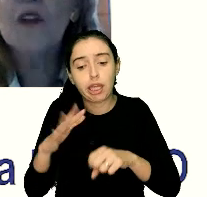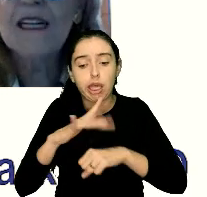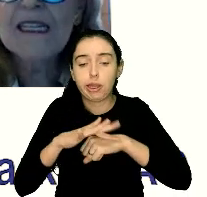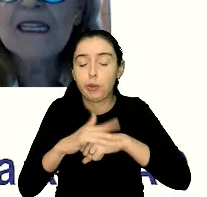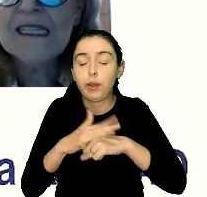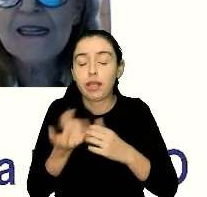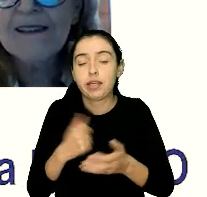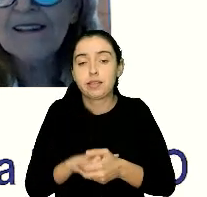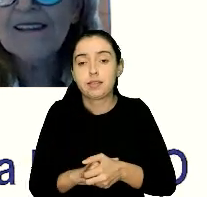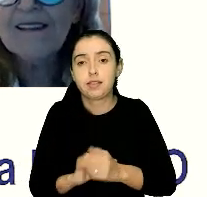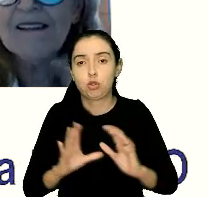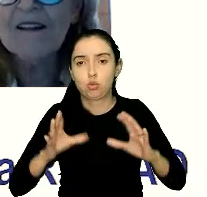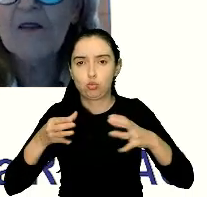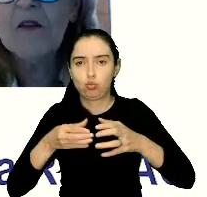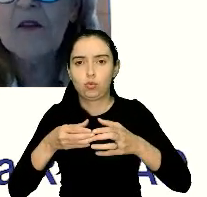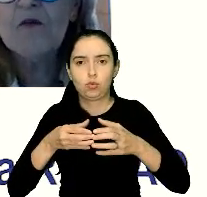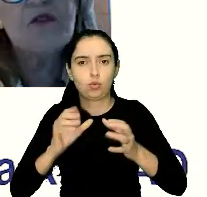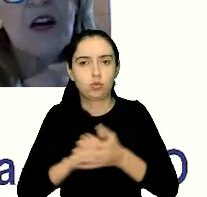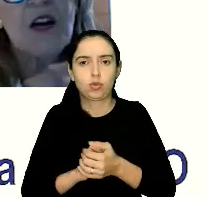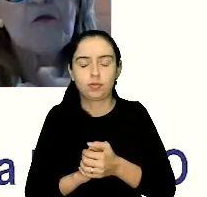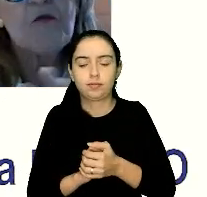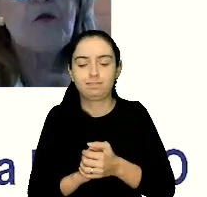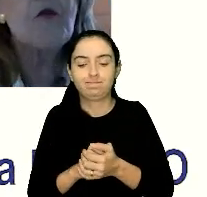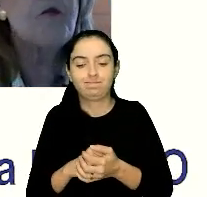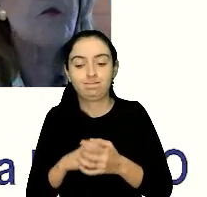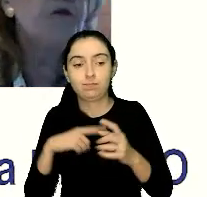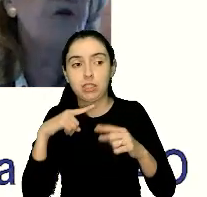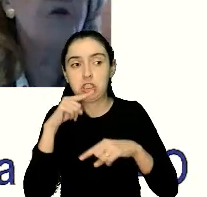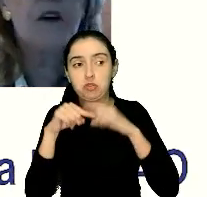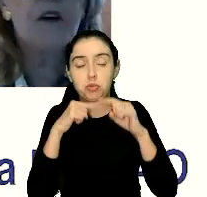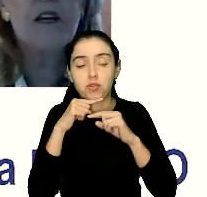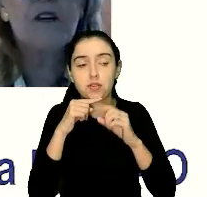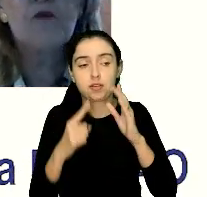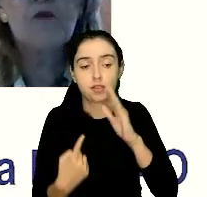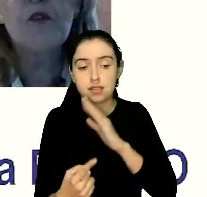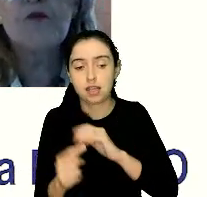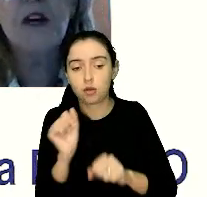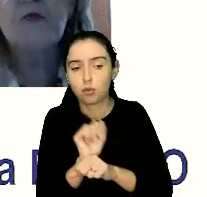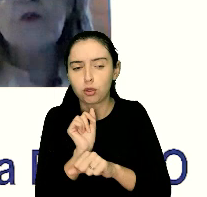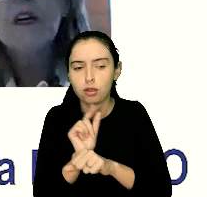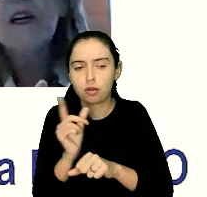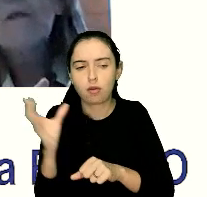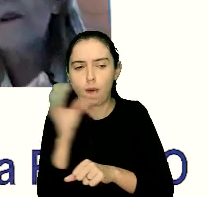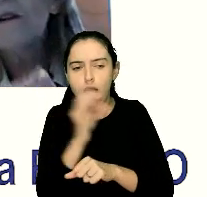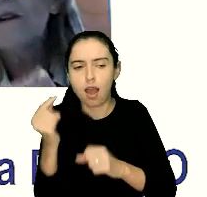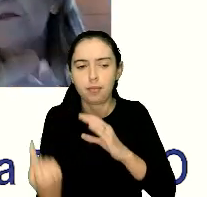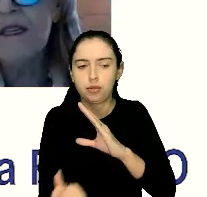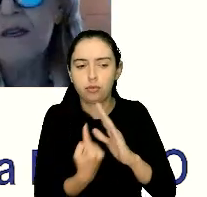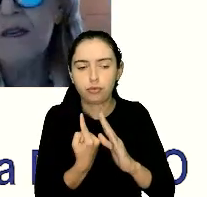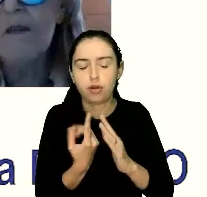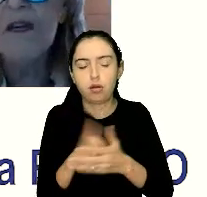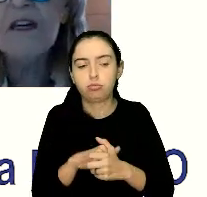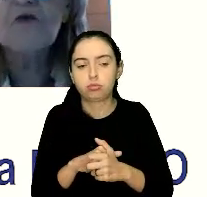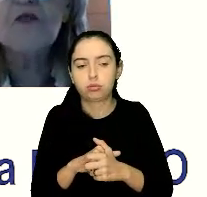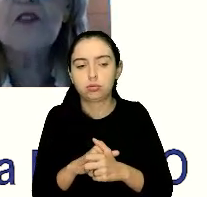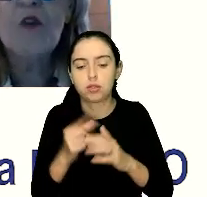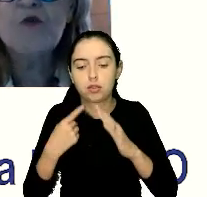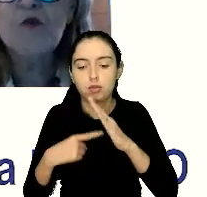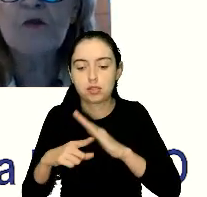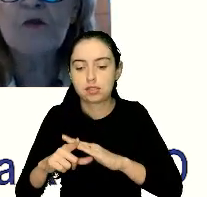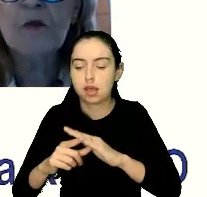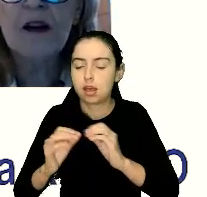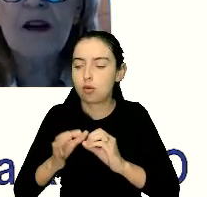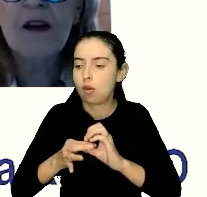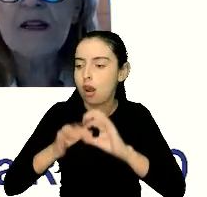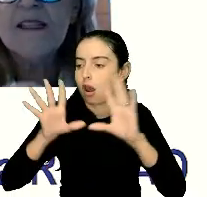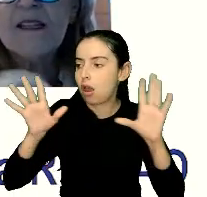naquela zona gris, né? Então, eu saio um pouco, mas volto correndo, ou eu saio para ambientes mais abertos e